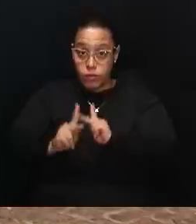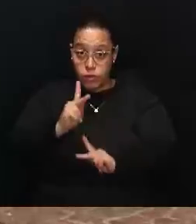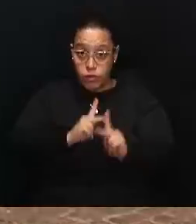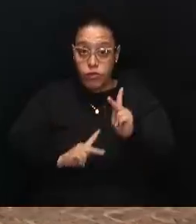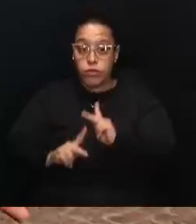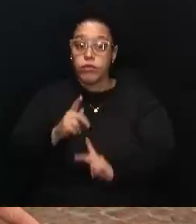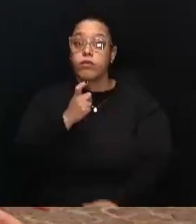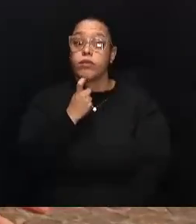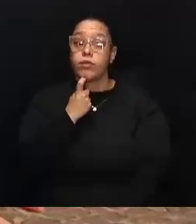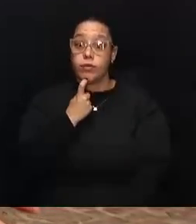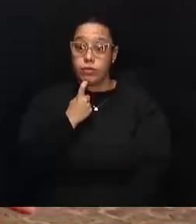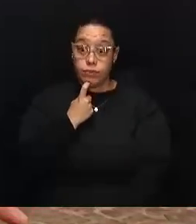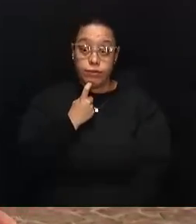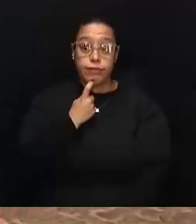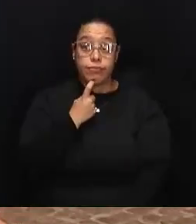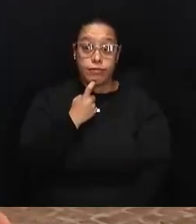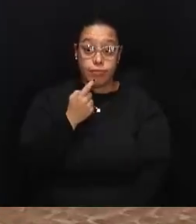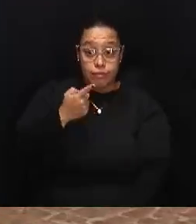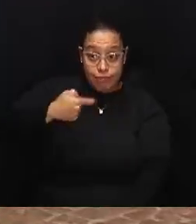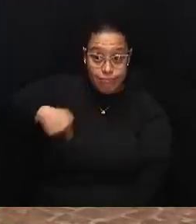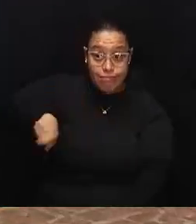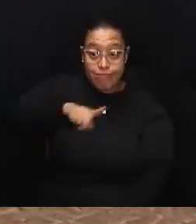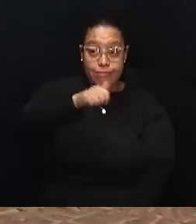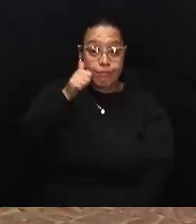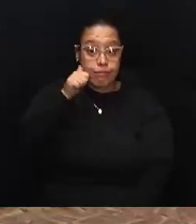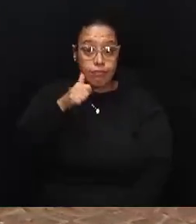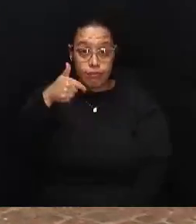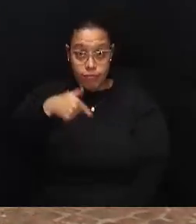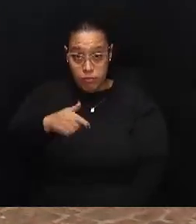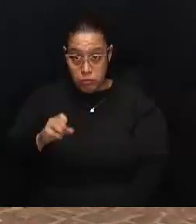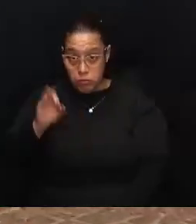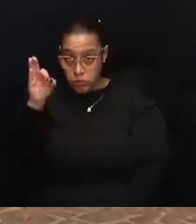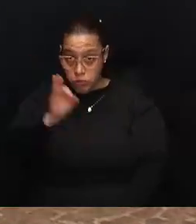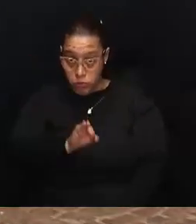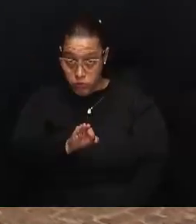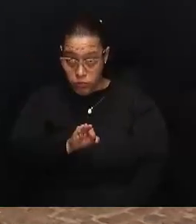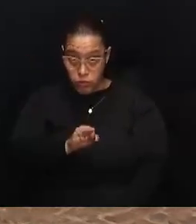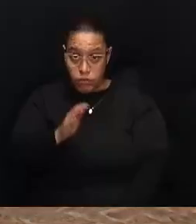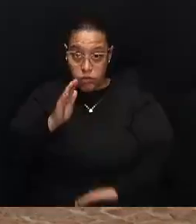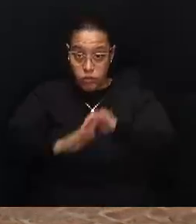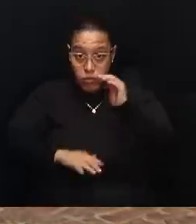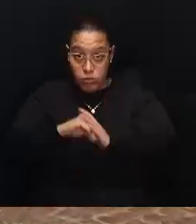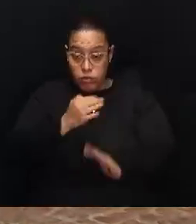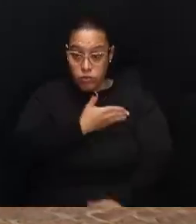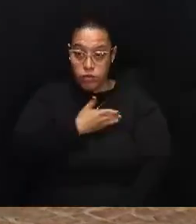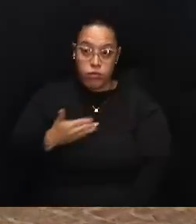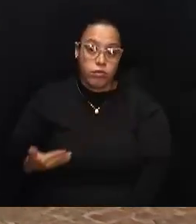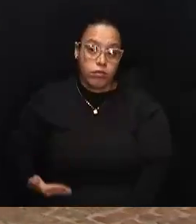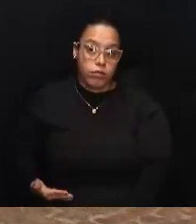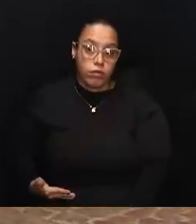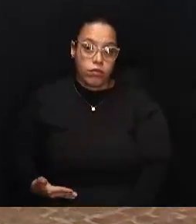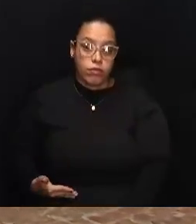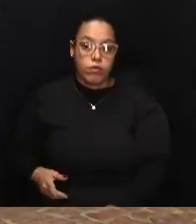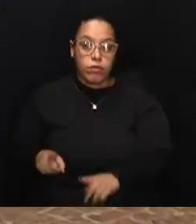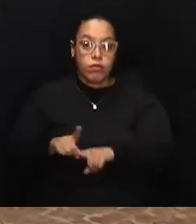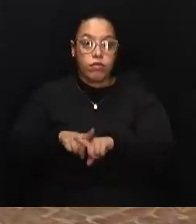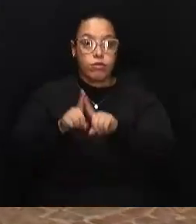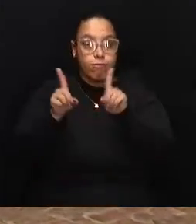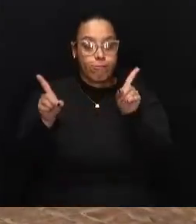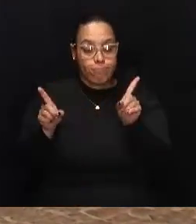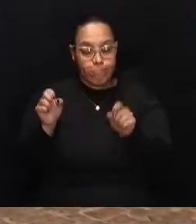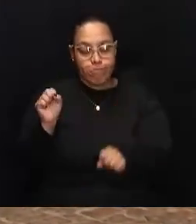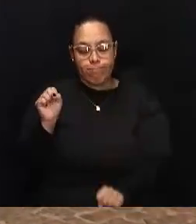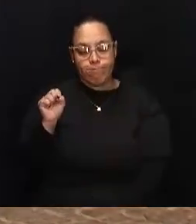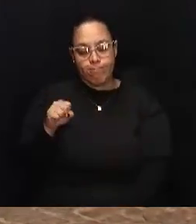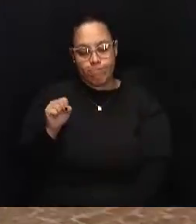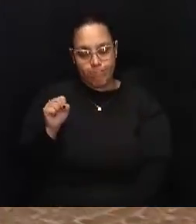52,3% da população campineira. Elas estão em 70% no serviço público municipal,